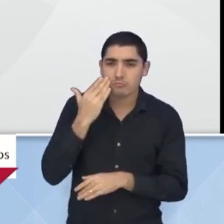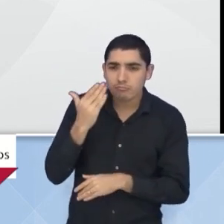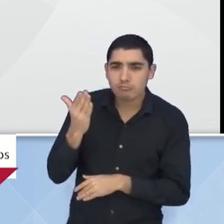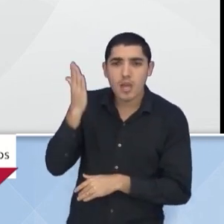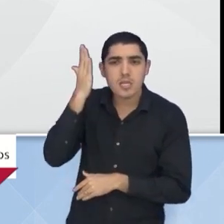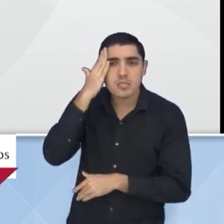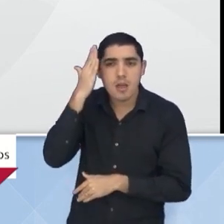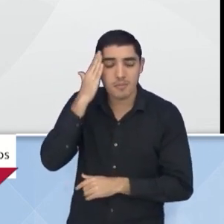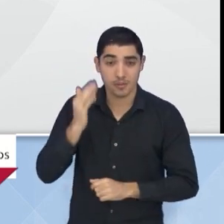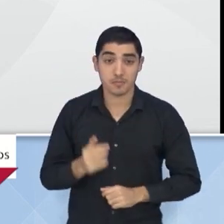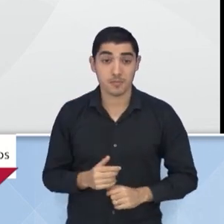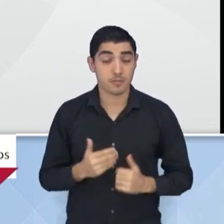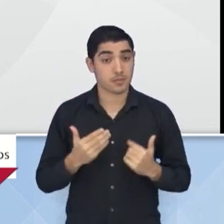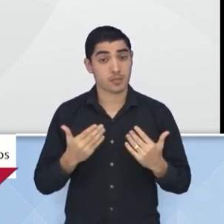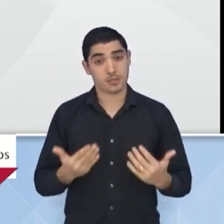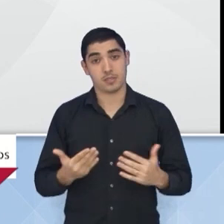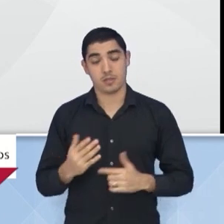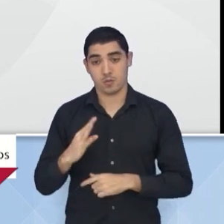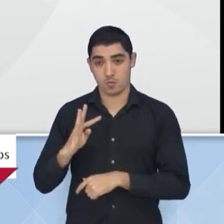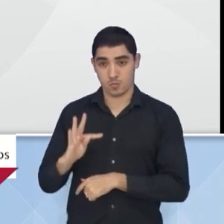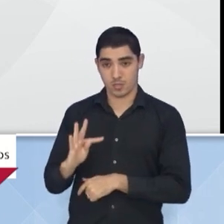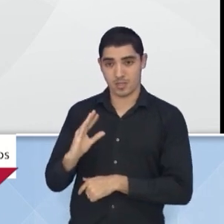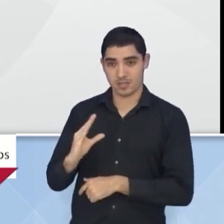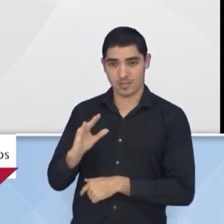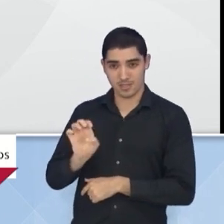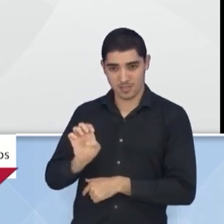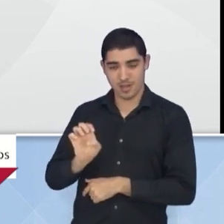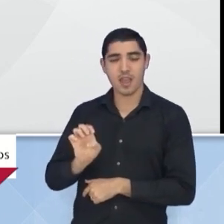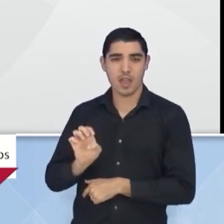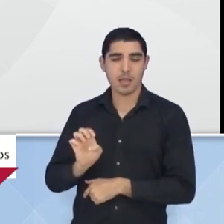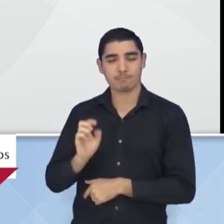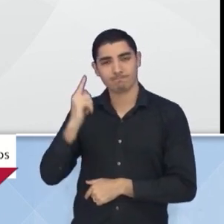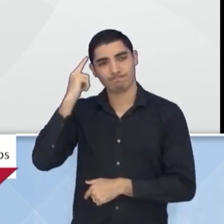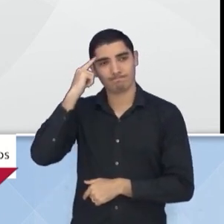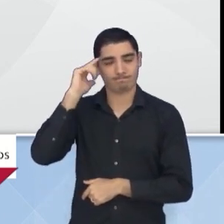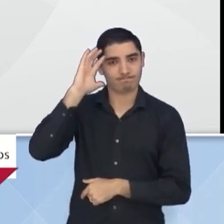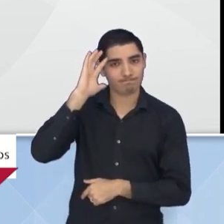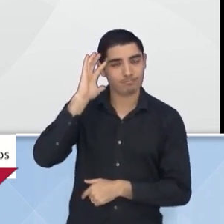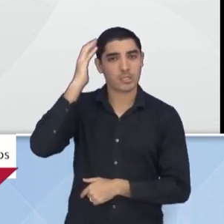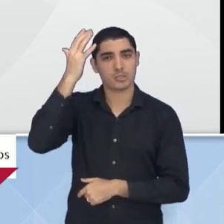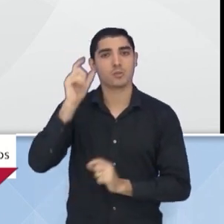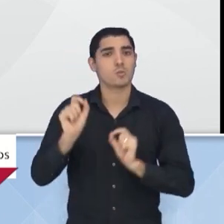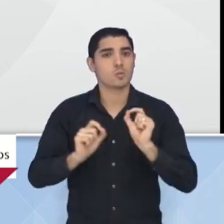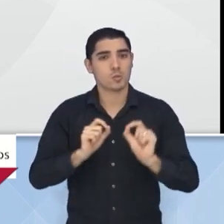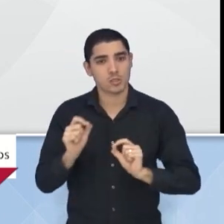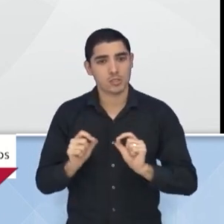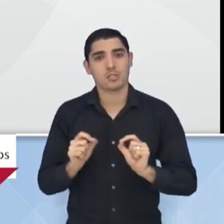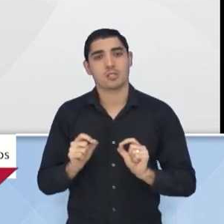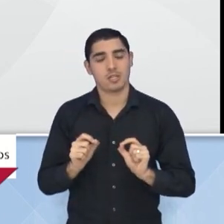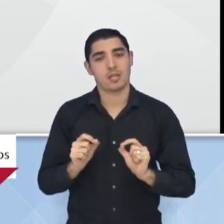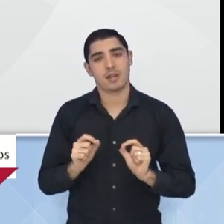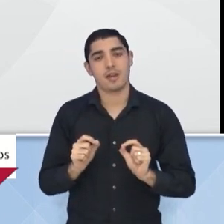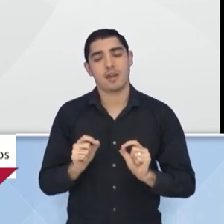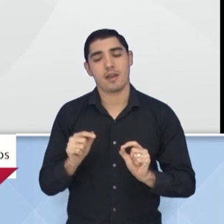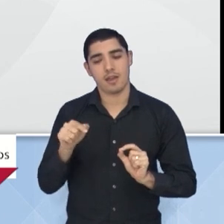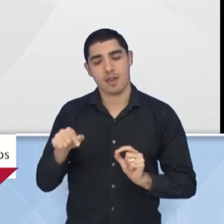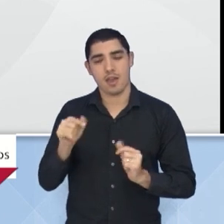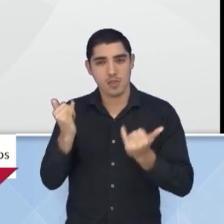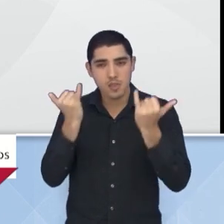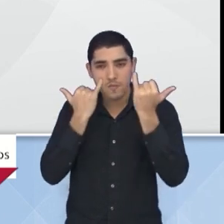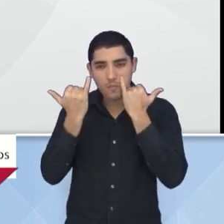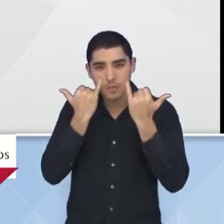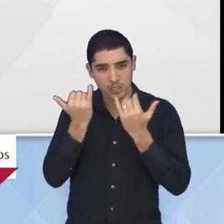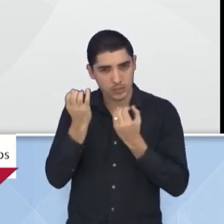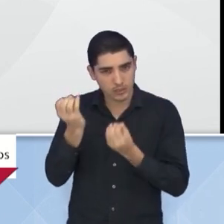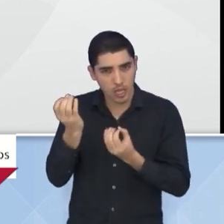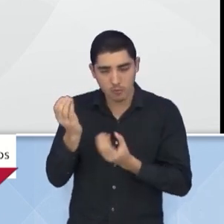então o tribunal também como uma função pedagógica e de recolher essas informações